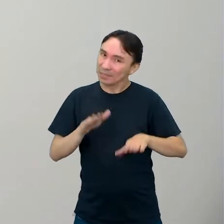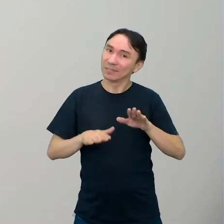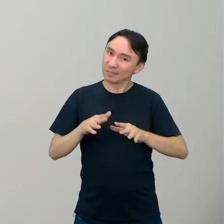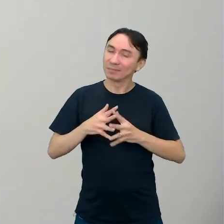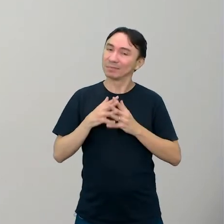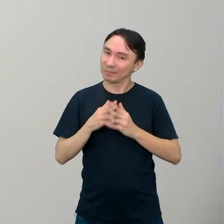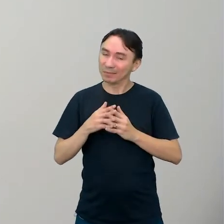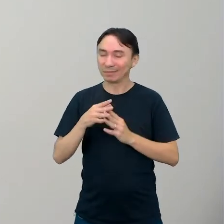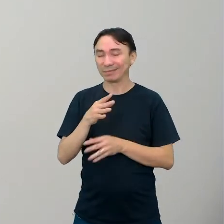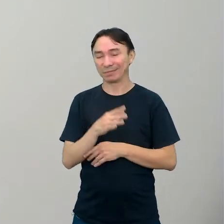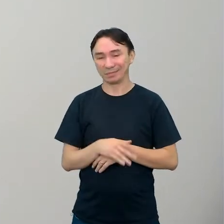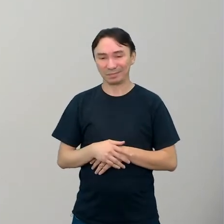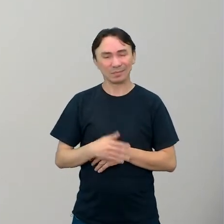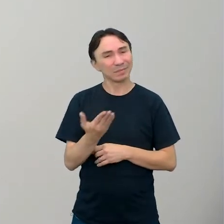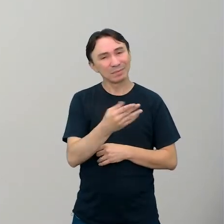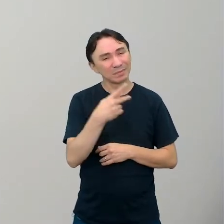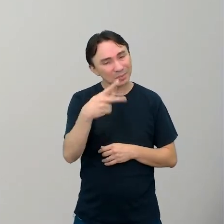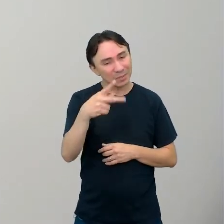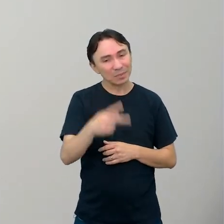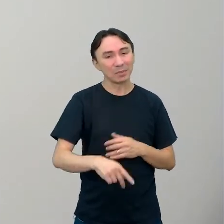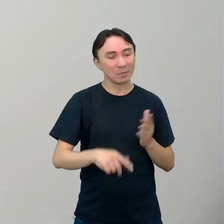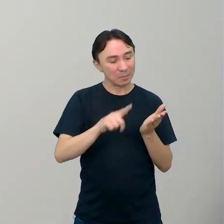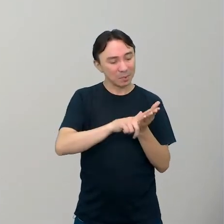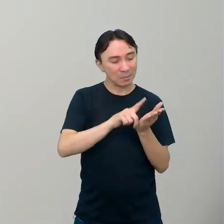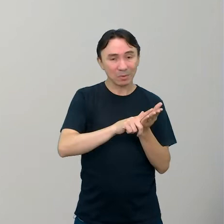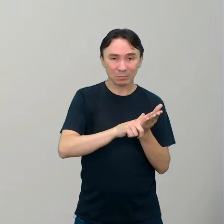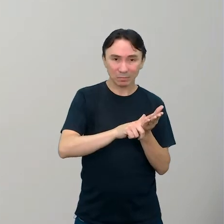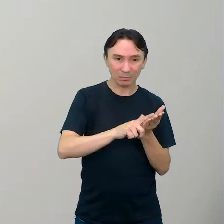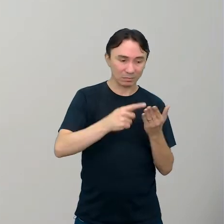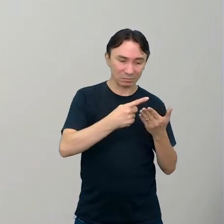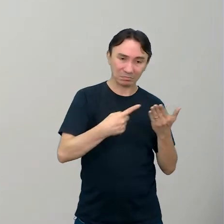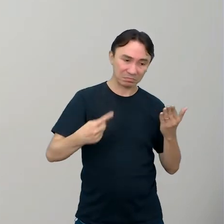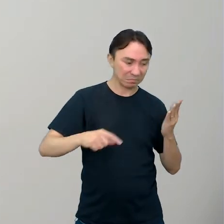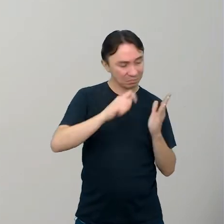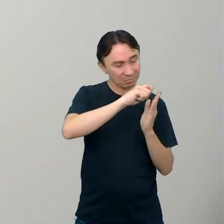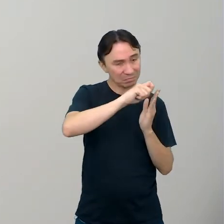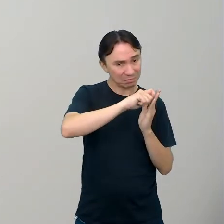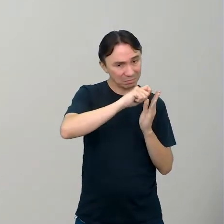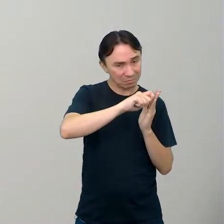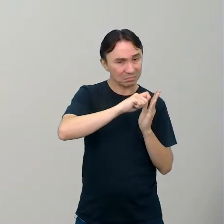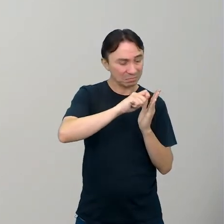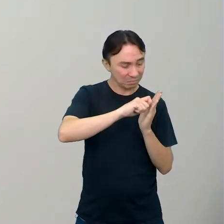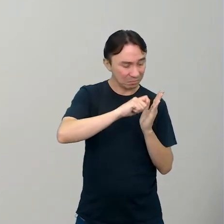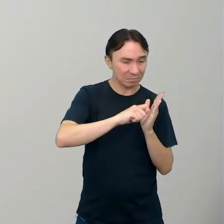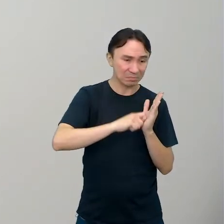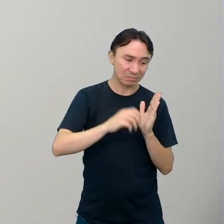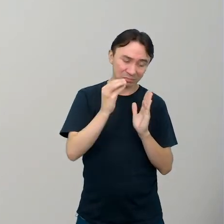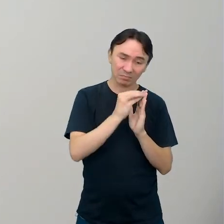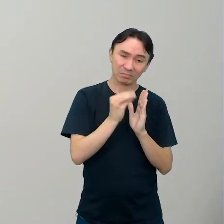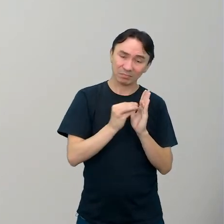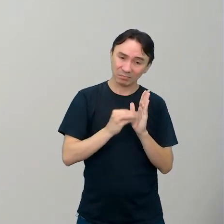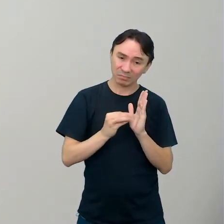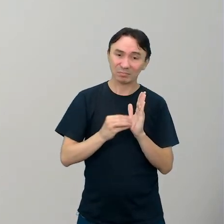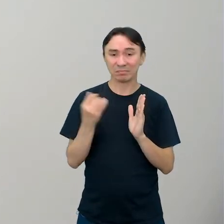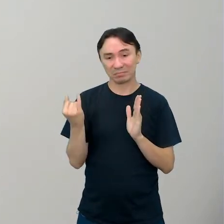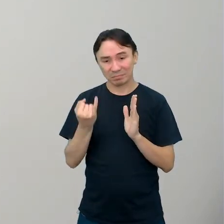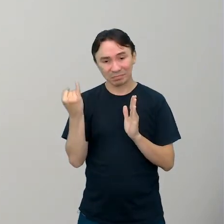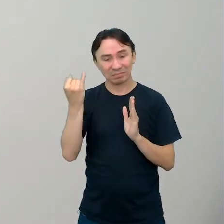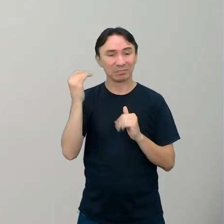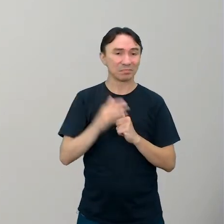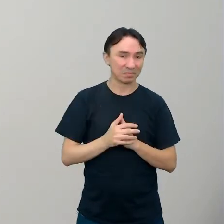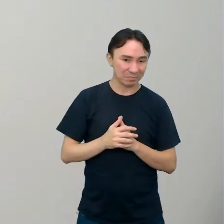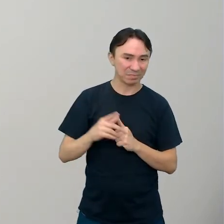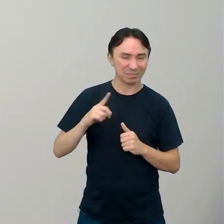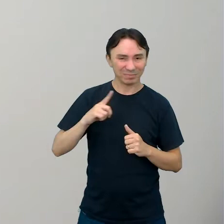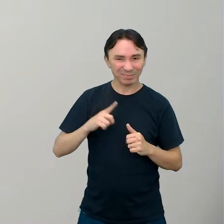coloque aí no seu diário de bordo, pode ser um caderno, né? Pode ser mesmo ali dentro do seu fichário, então, né? Nem sei se mais se usa essa